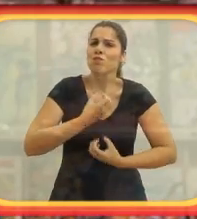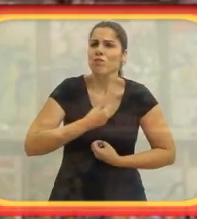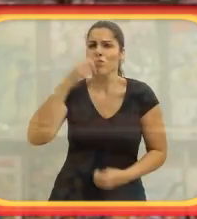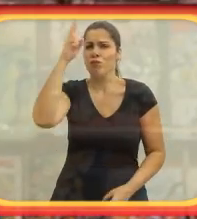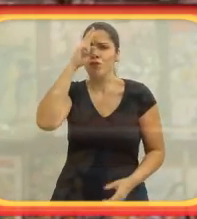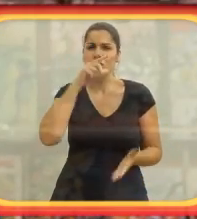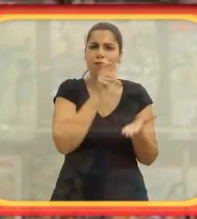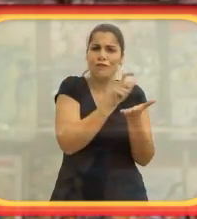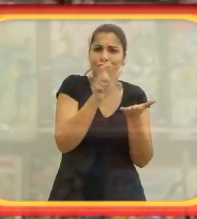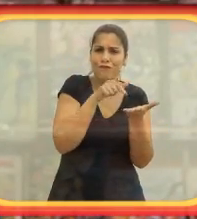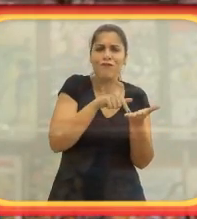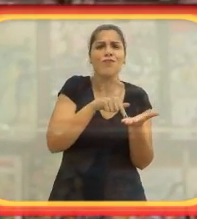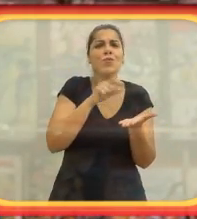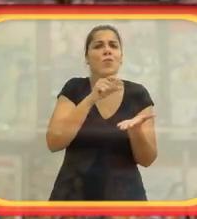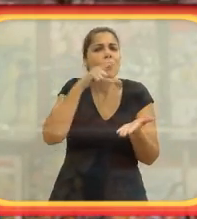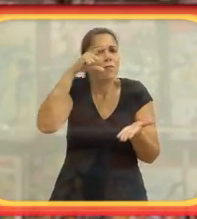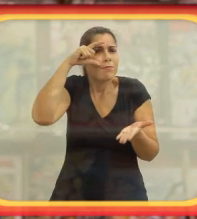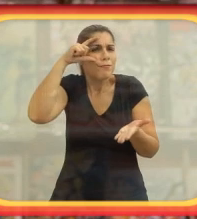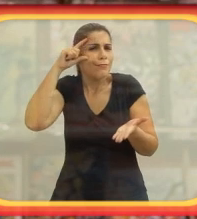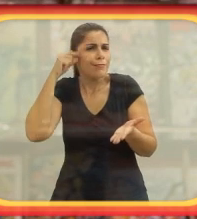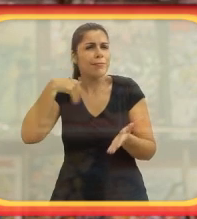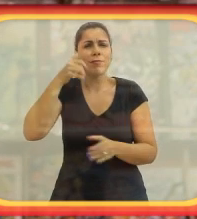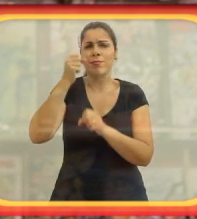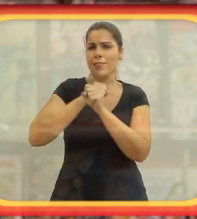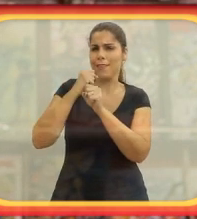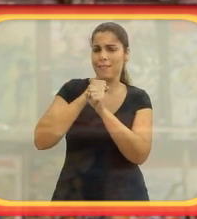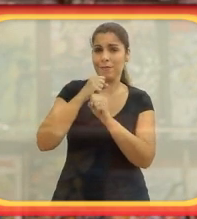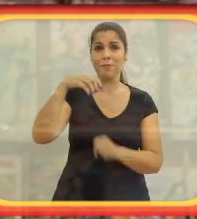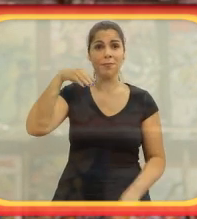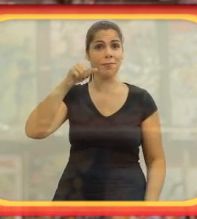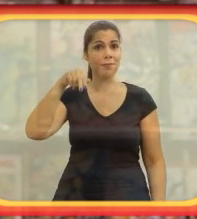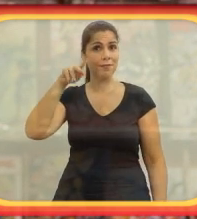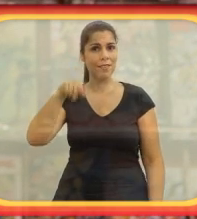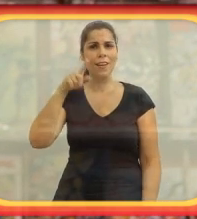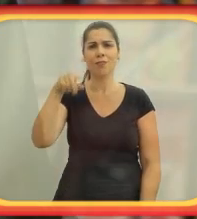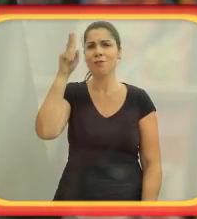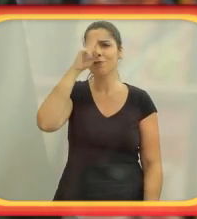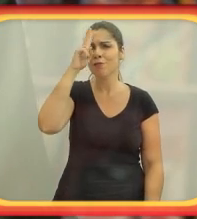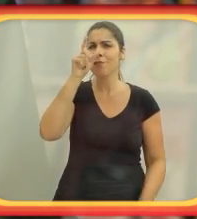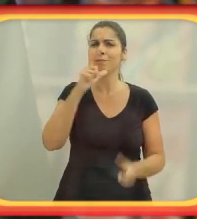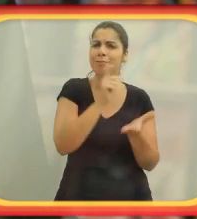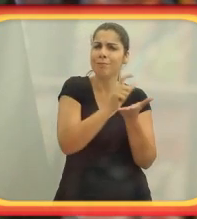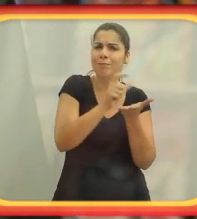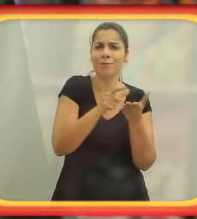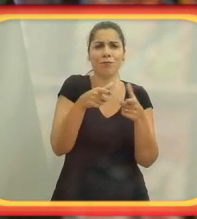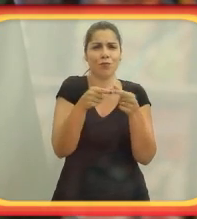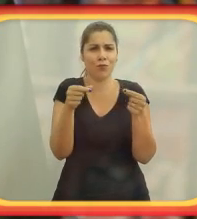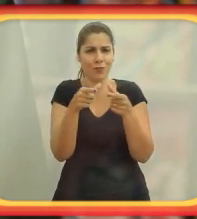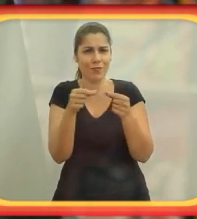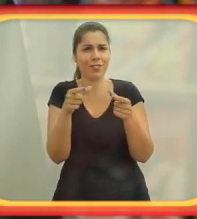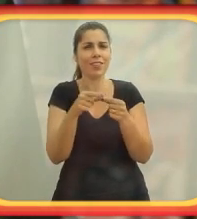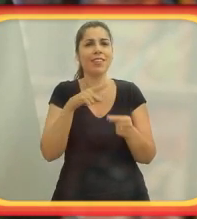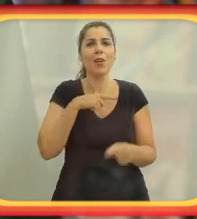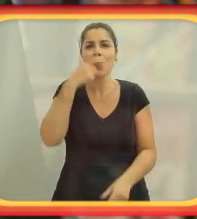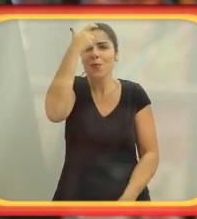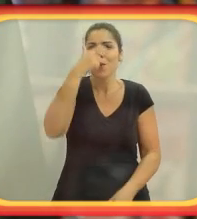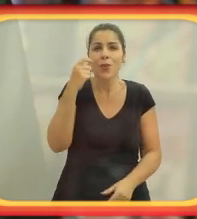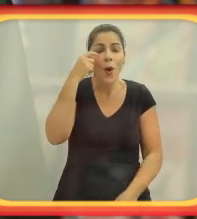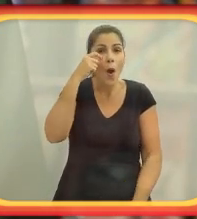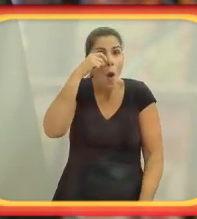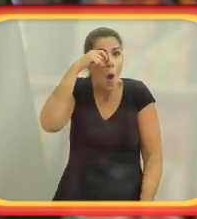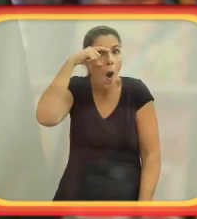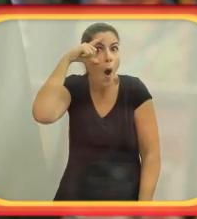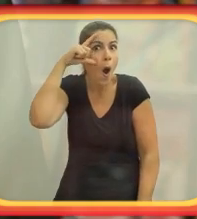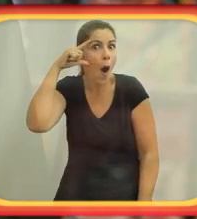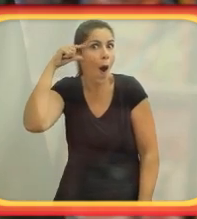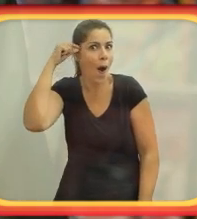produzo histórias em quadrinhos no estilo mangá há mais de 10 anos. Mangá é uma história em quadrinho japonês